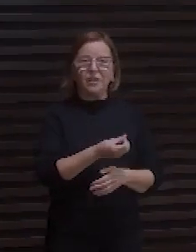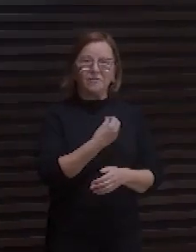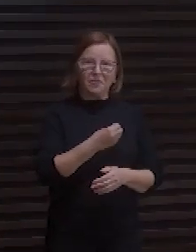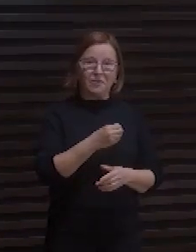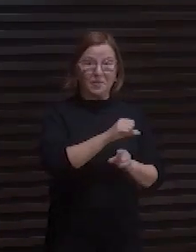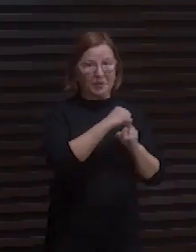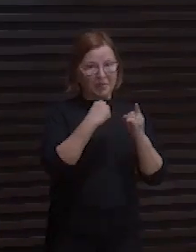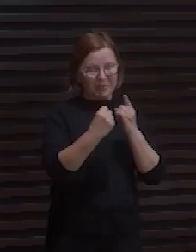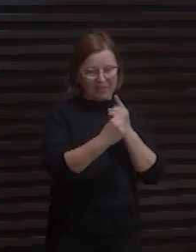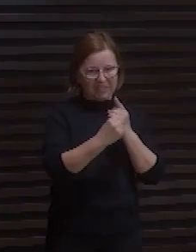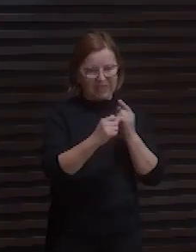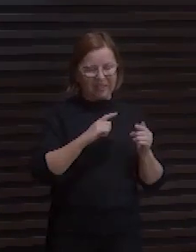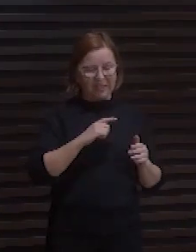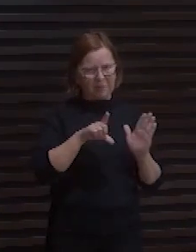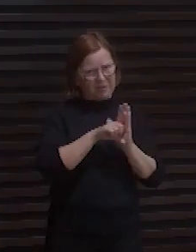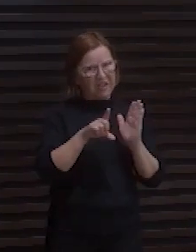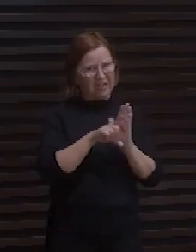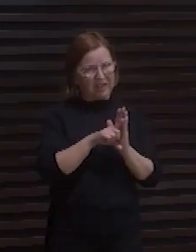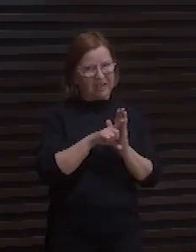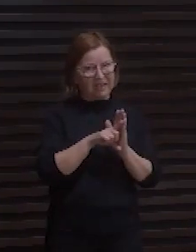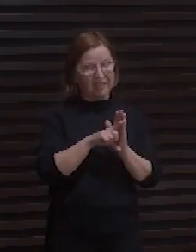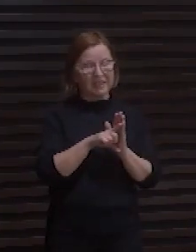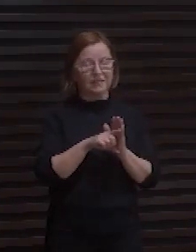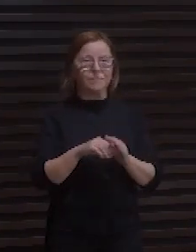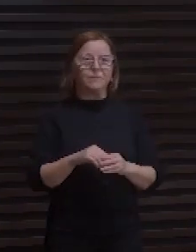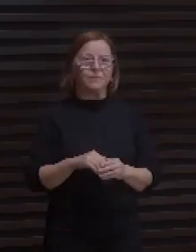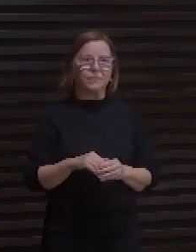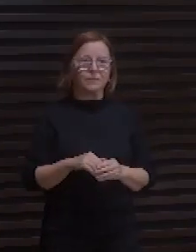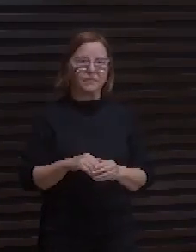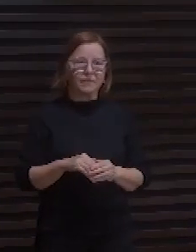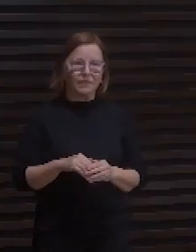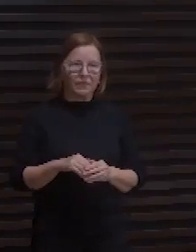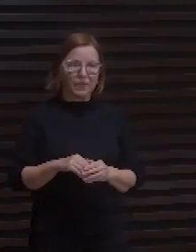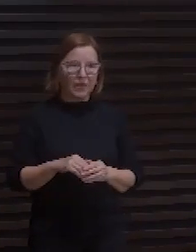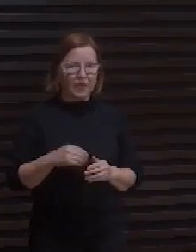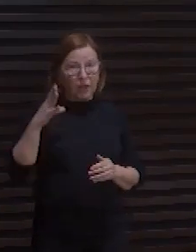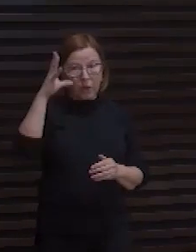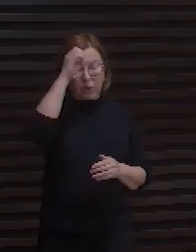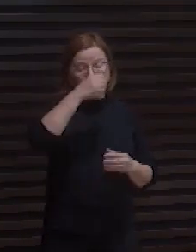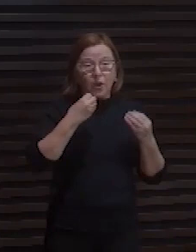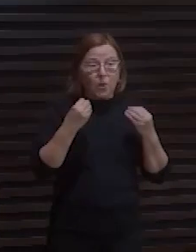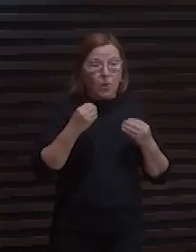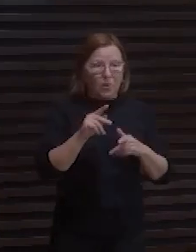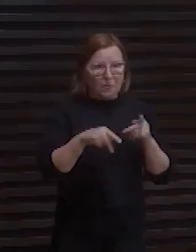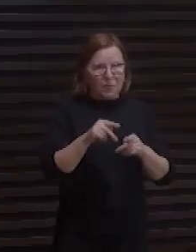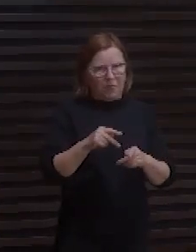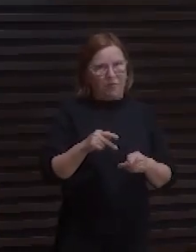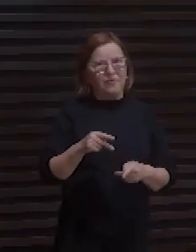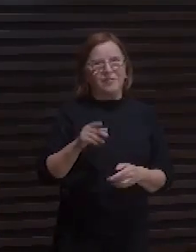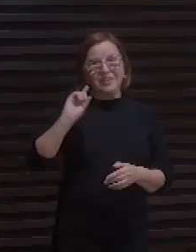leis que nos regulam. Portanto, compreender como o povo de Deus se conecta com este presente século é um